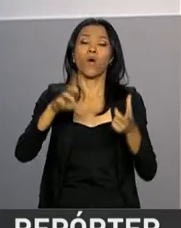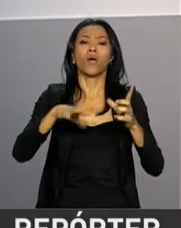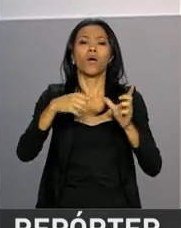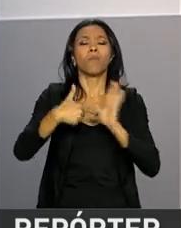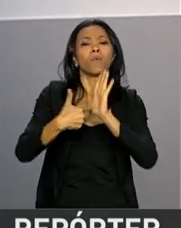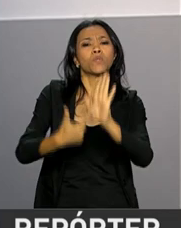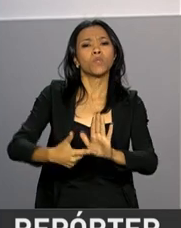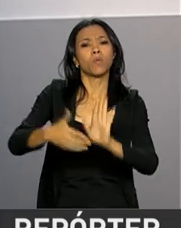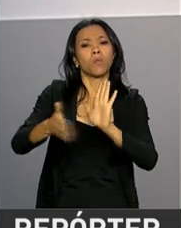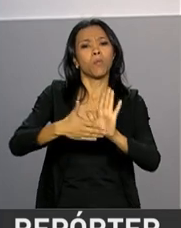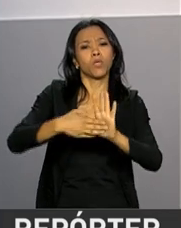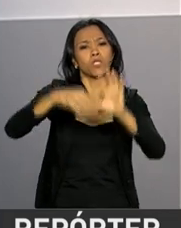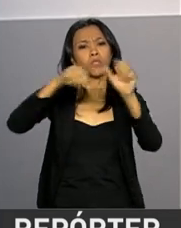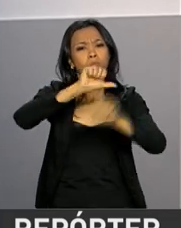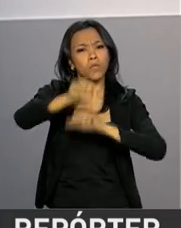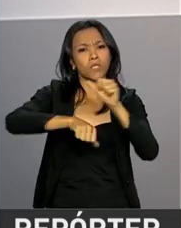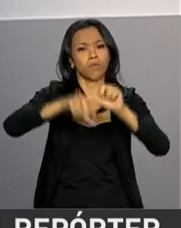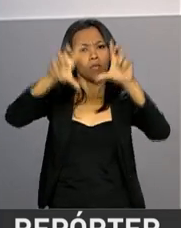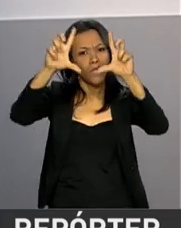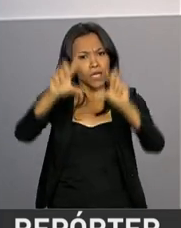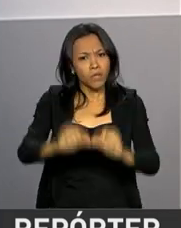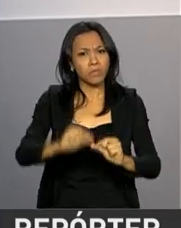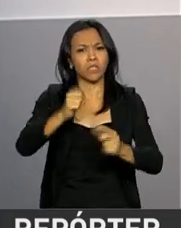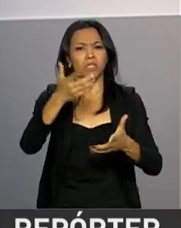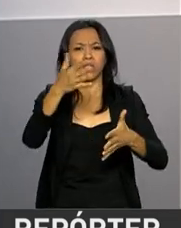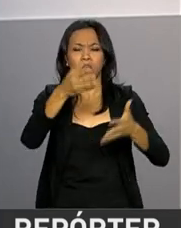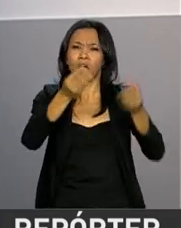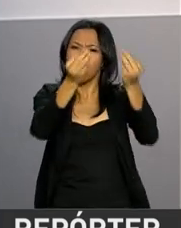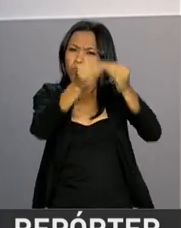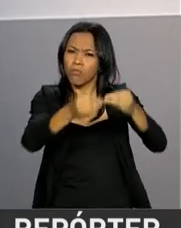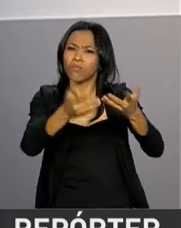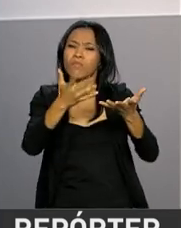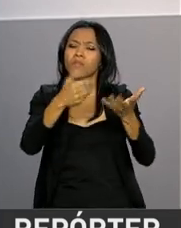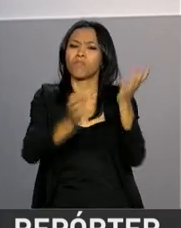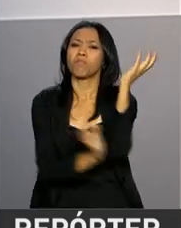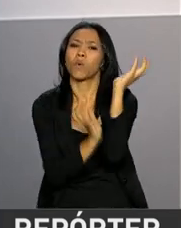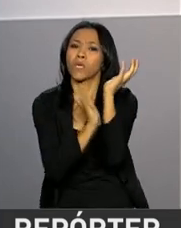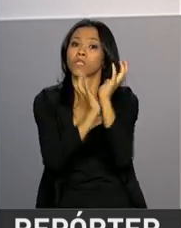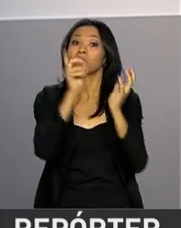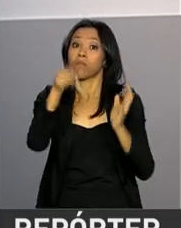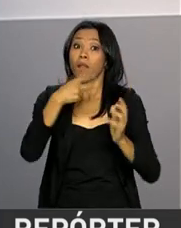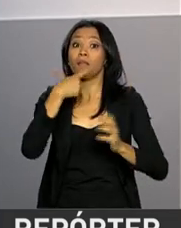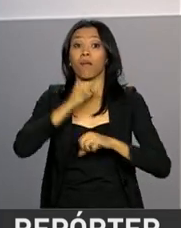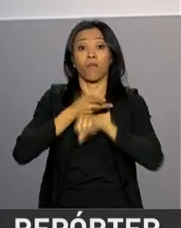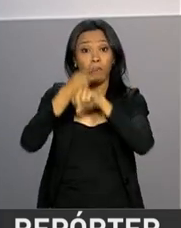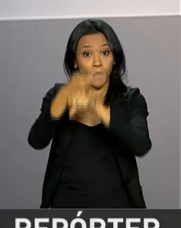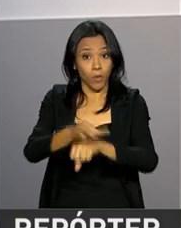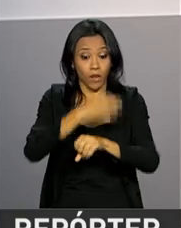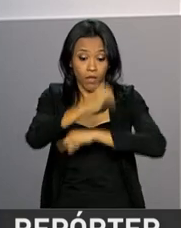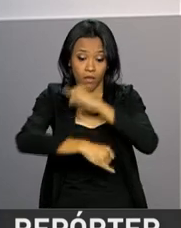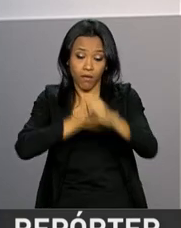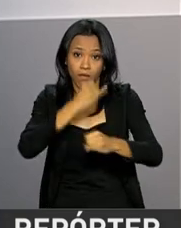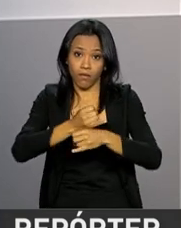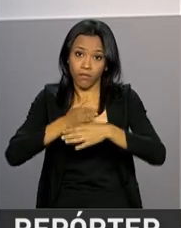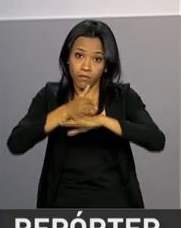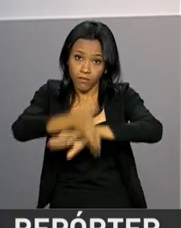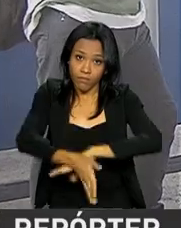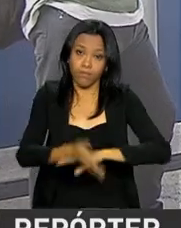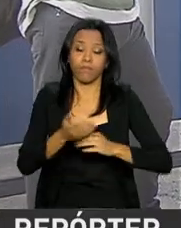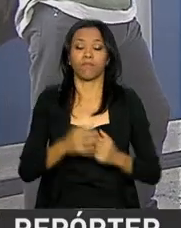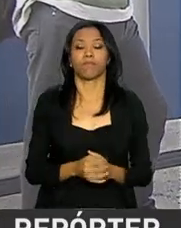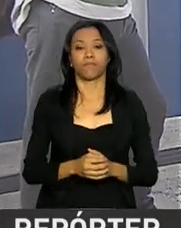vida dos contribuintes a medida vai facilitar o acesso da pessoa física ou jurídica ao atendimento virtual da receita